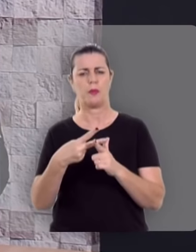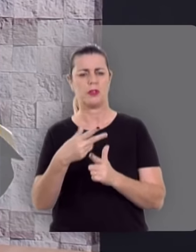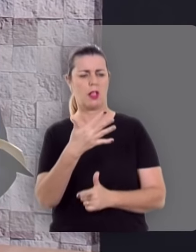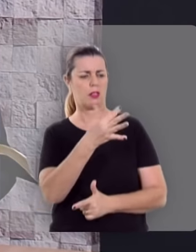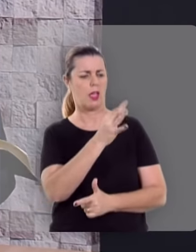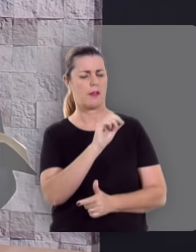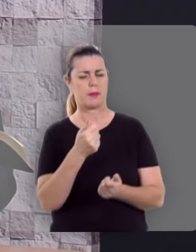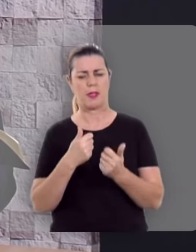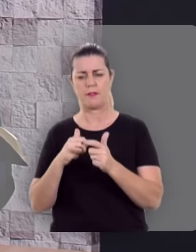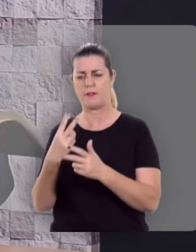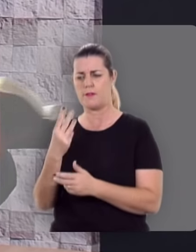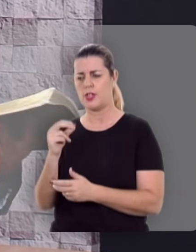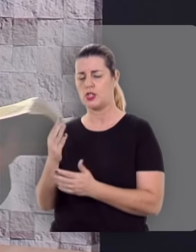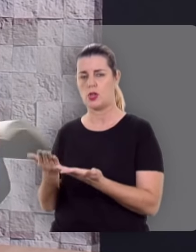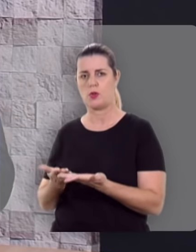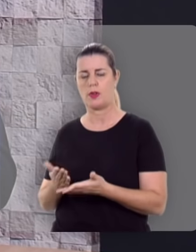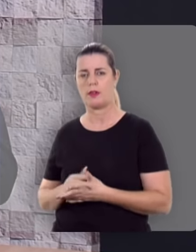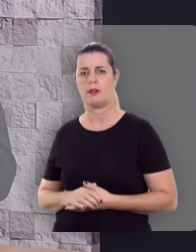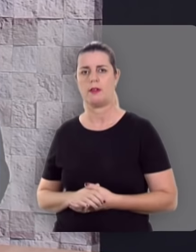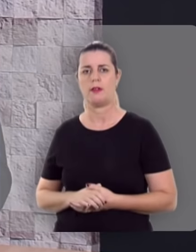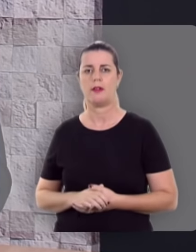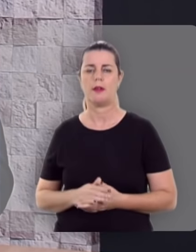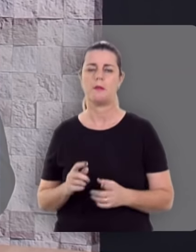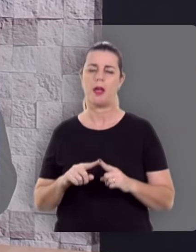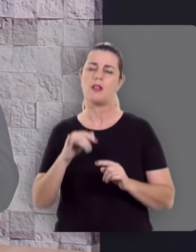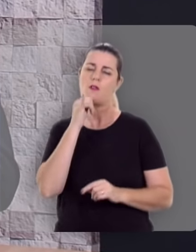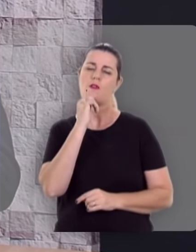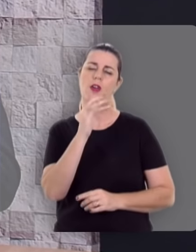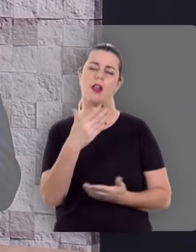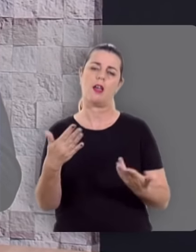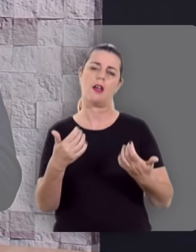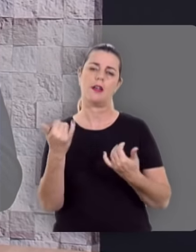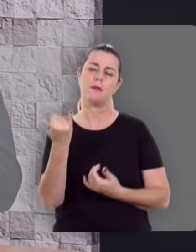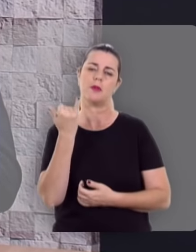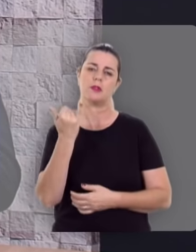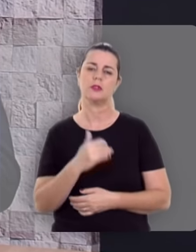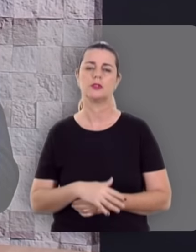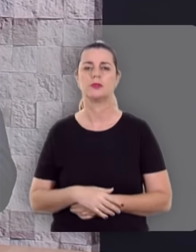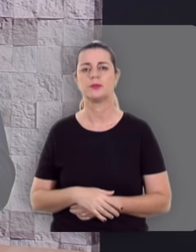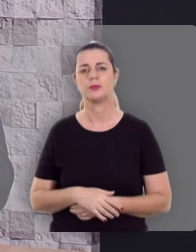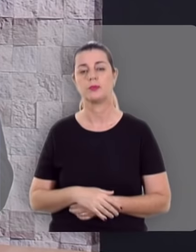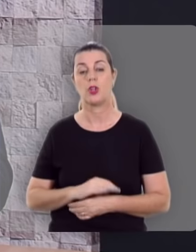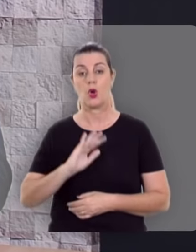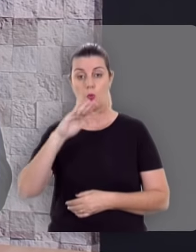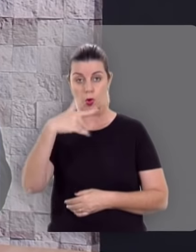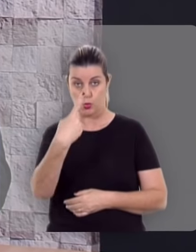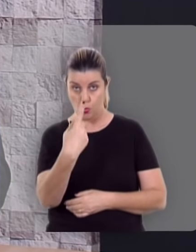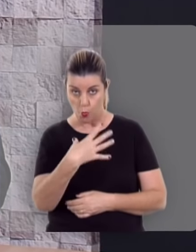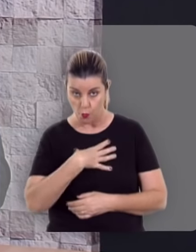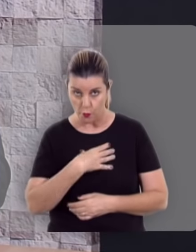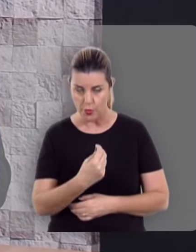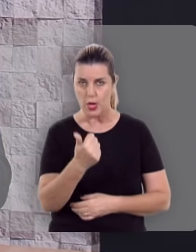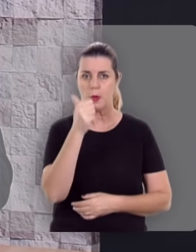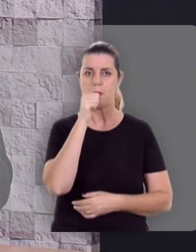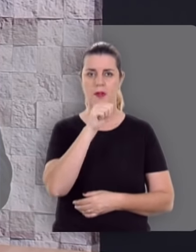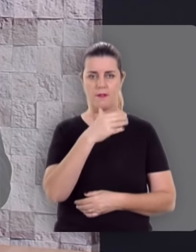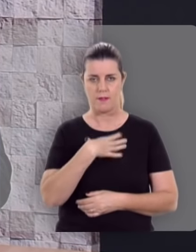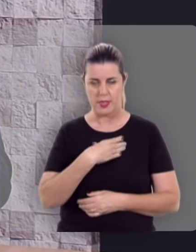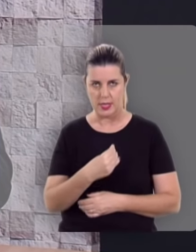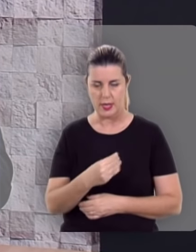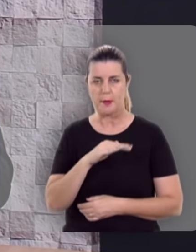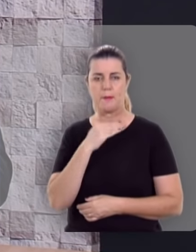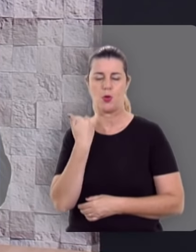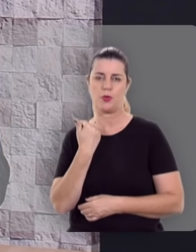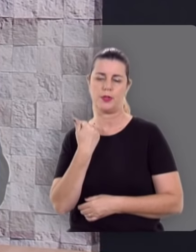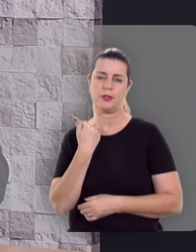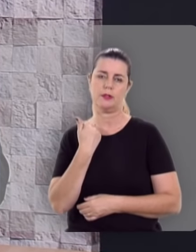foi tudo em dobro? Se ele tinha 10, devia ter 20 agora. Mas deixa eu lhe dizer algo tão importante. Quando um filho,